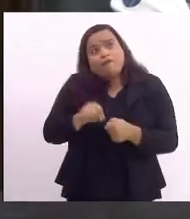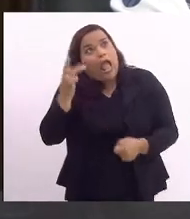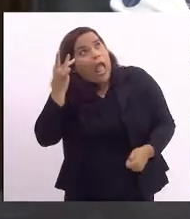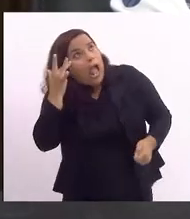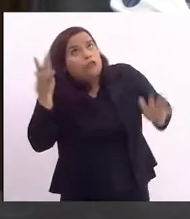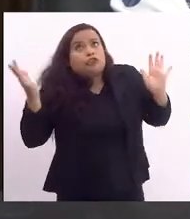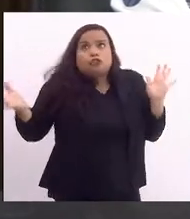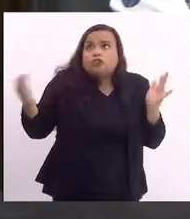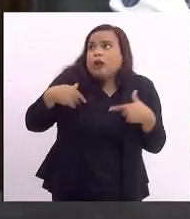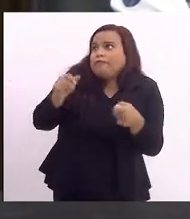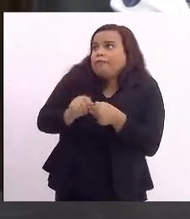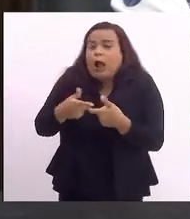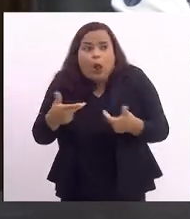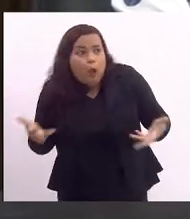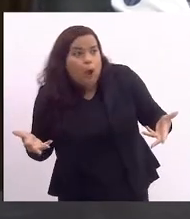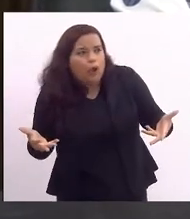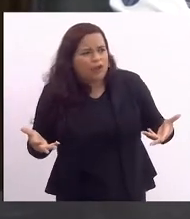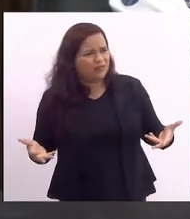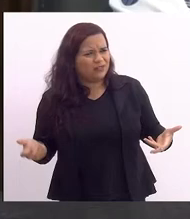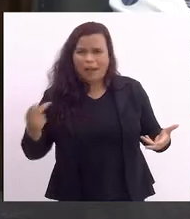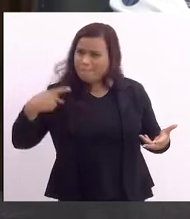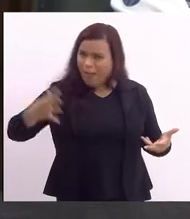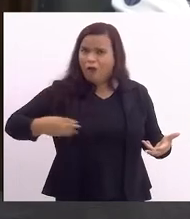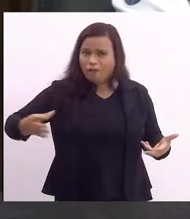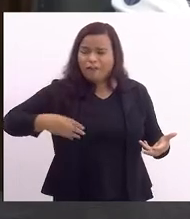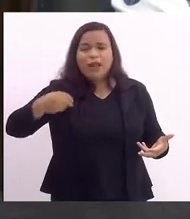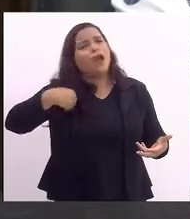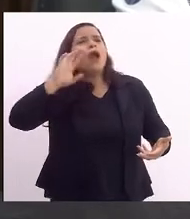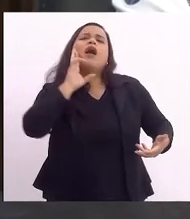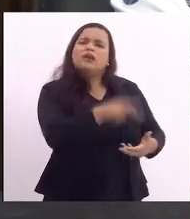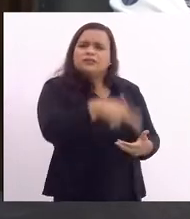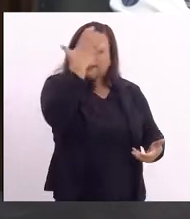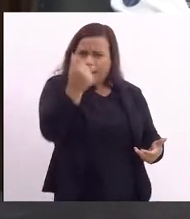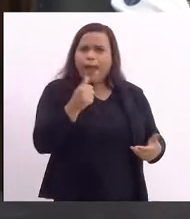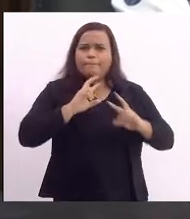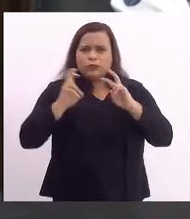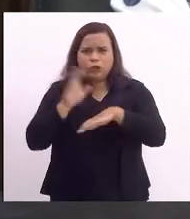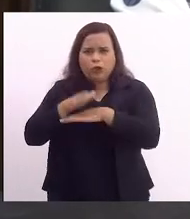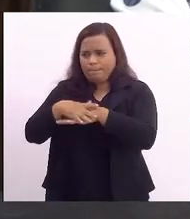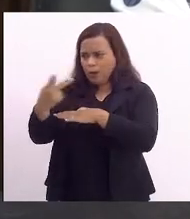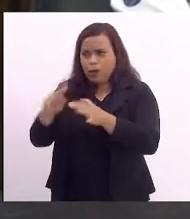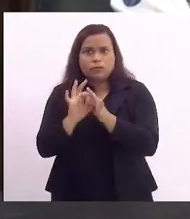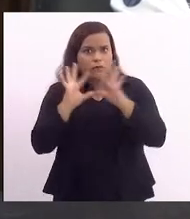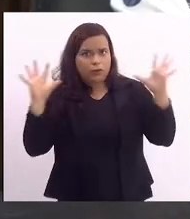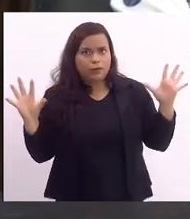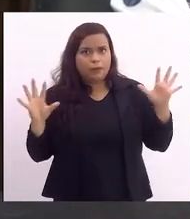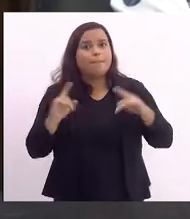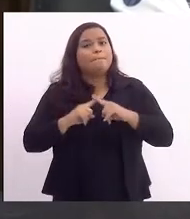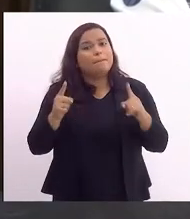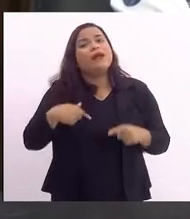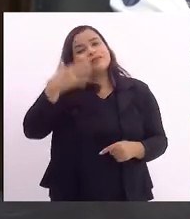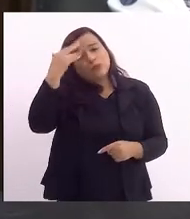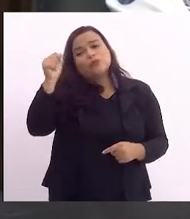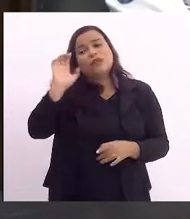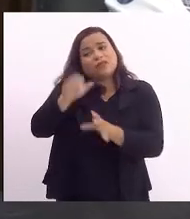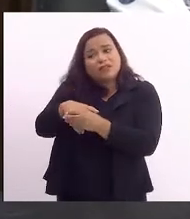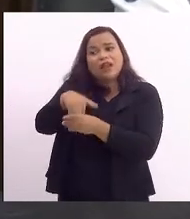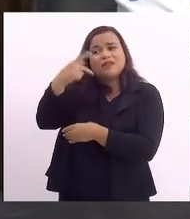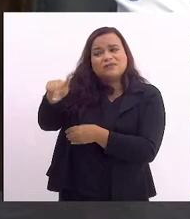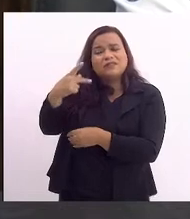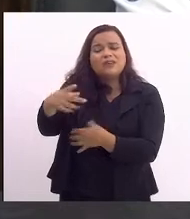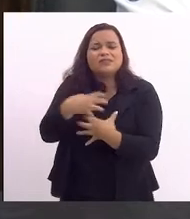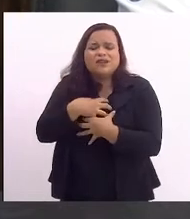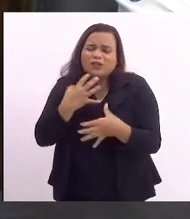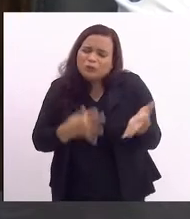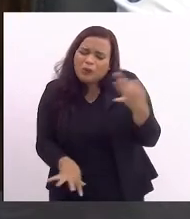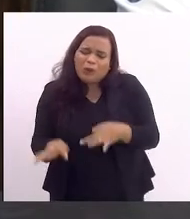coisa. E por mais que o meu filho saiba responder sobre a liberdade dele hoje, eu sei que ele sente essa dor. Porque ele fala,